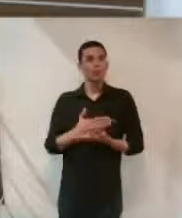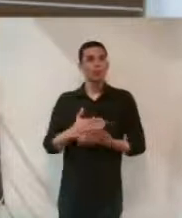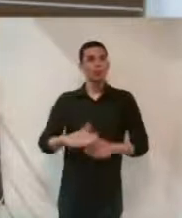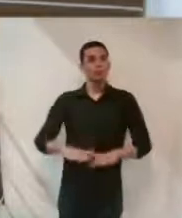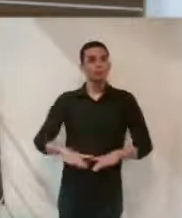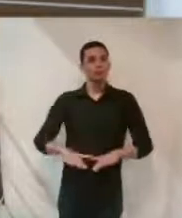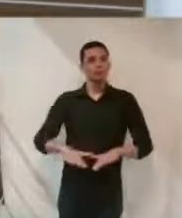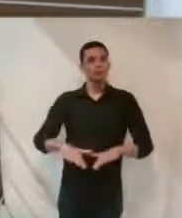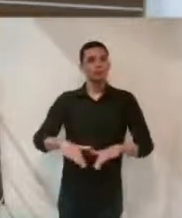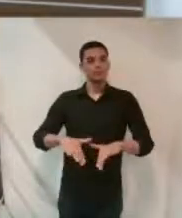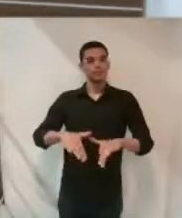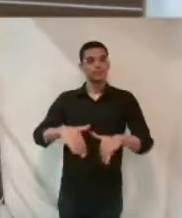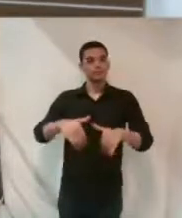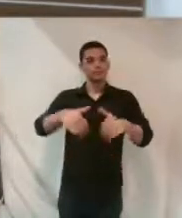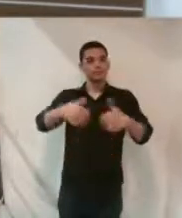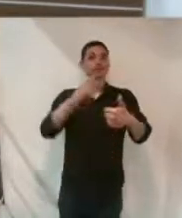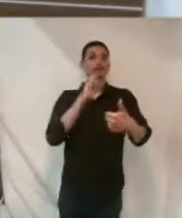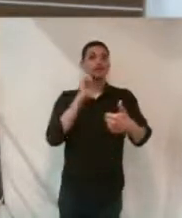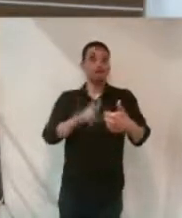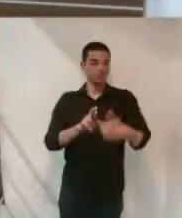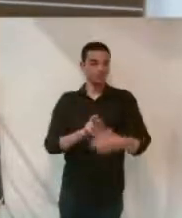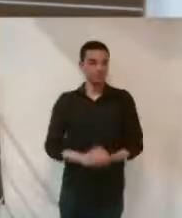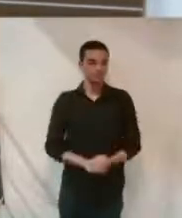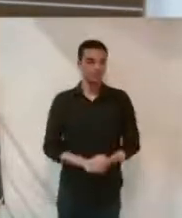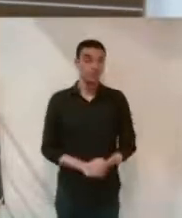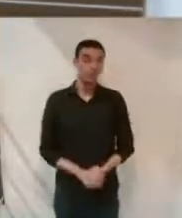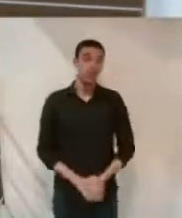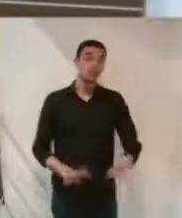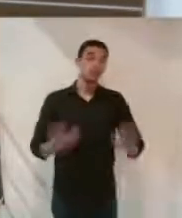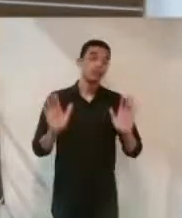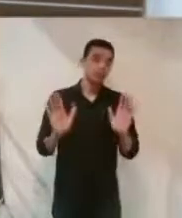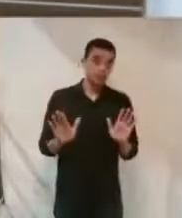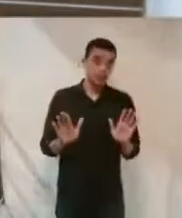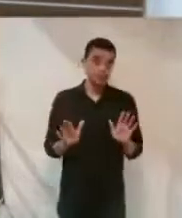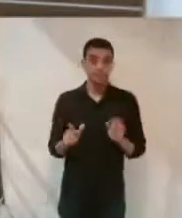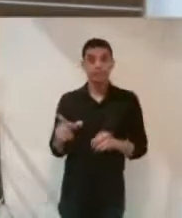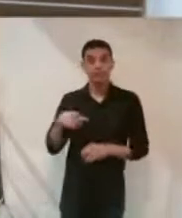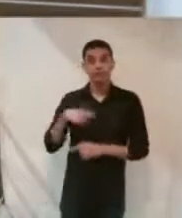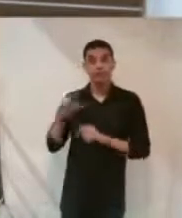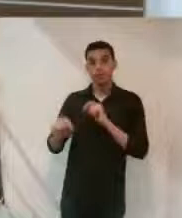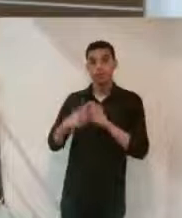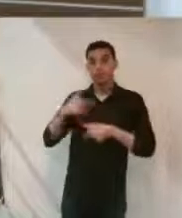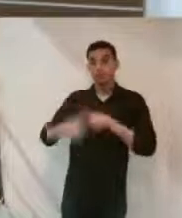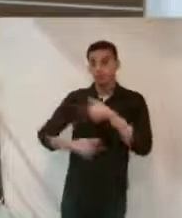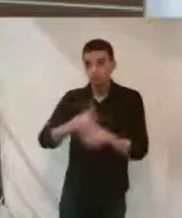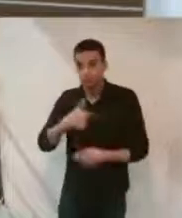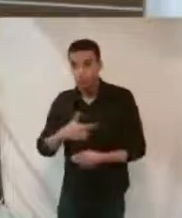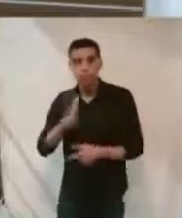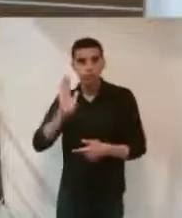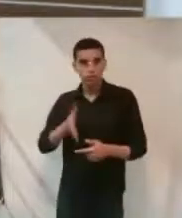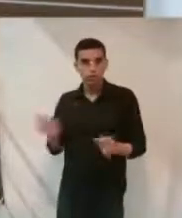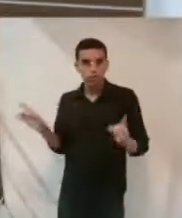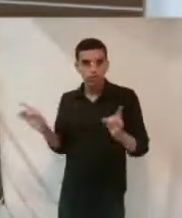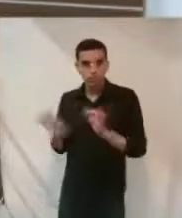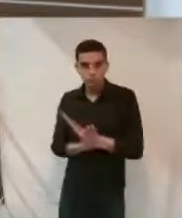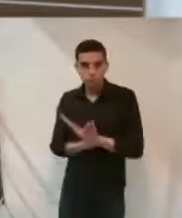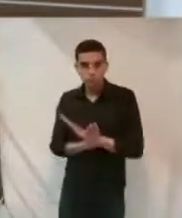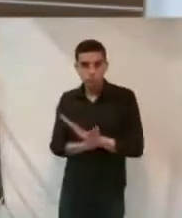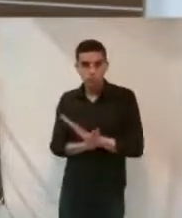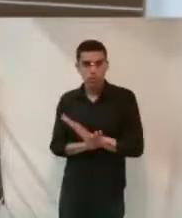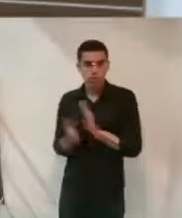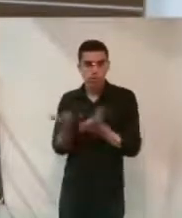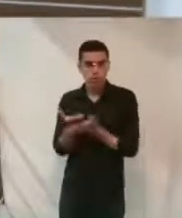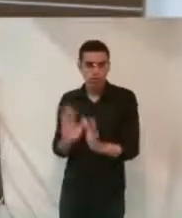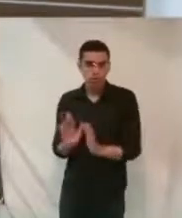satisfeito. Mas tem aquele outro lado em que o trabalho que foi feito não acaba agora, como disse o doutor